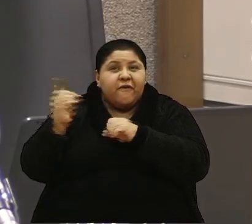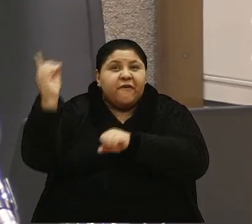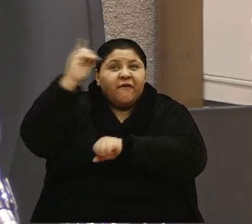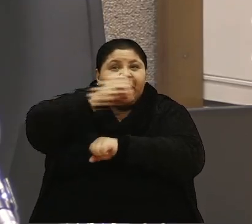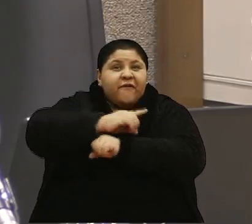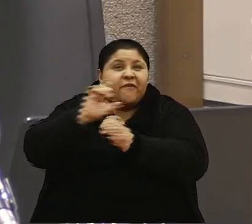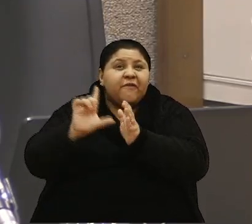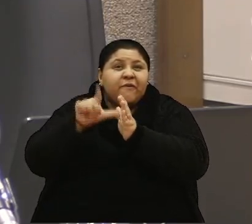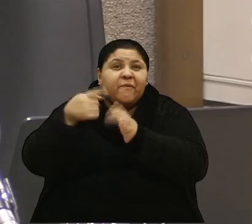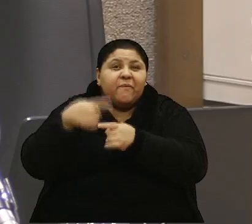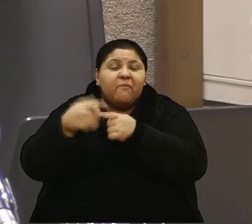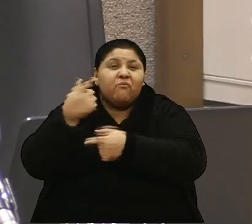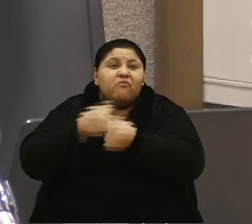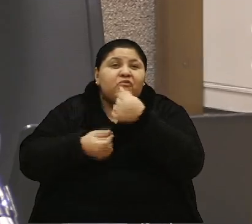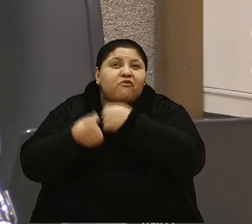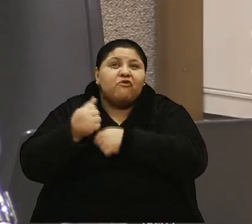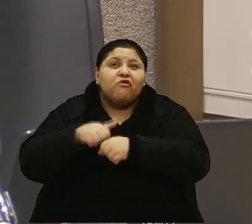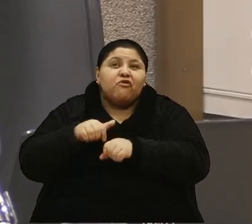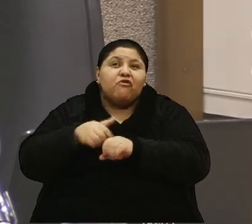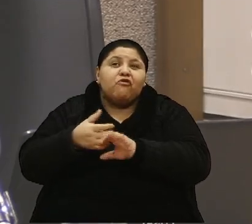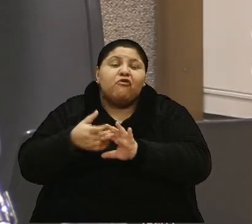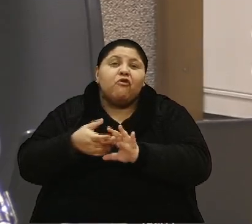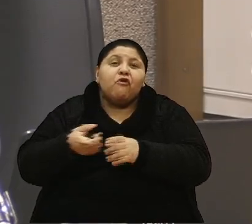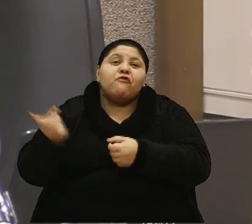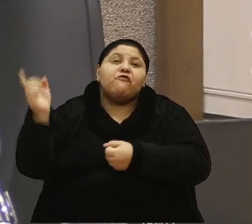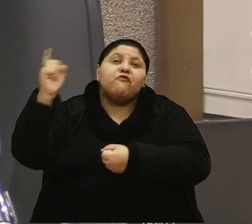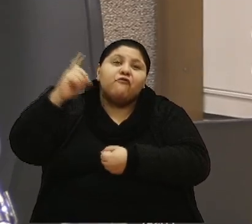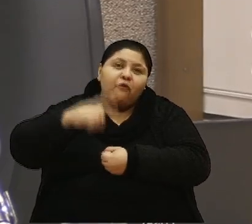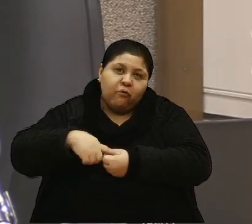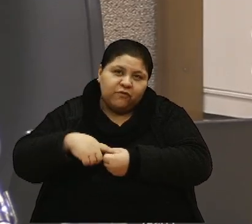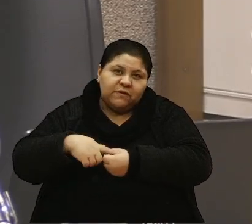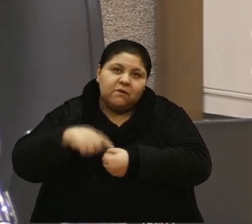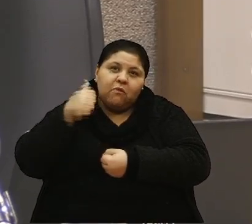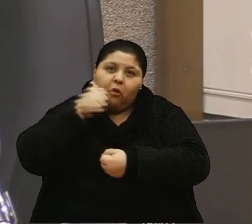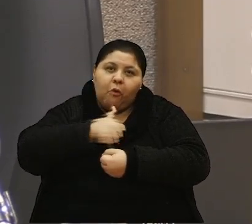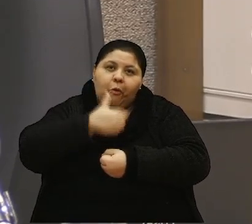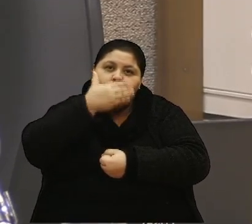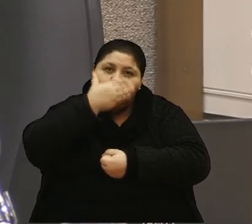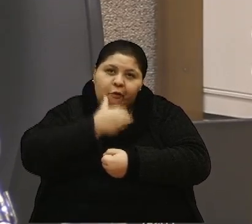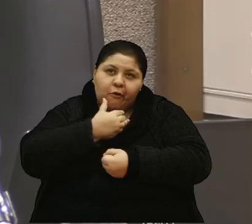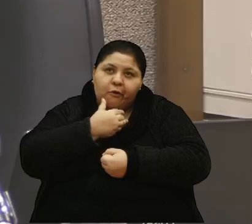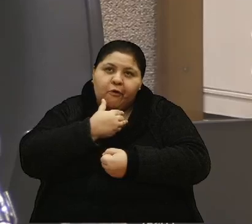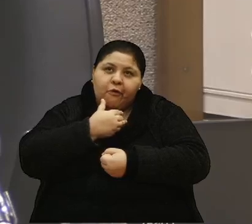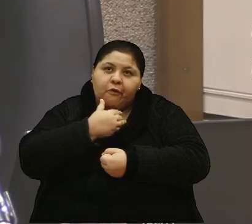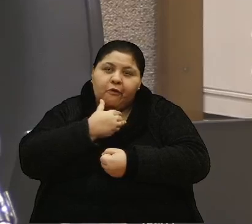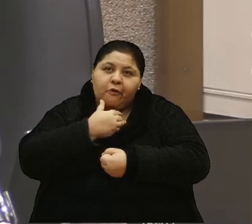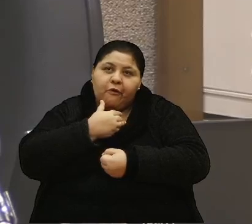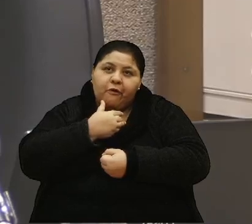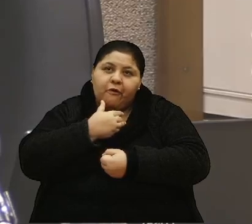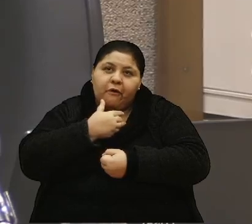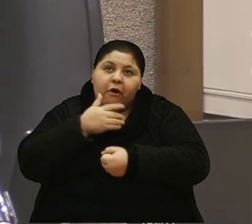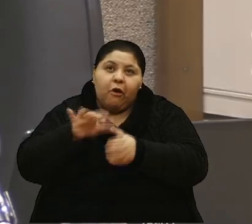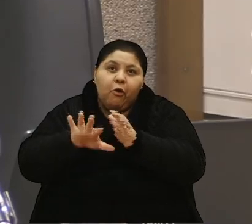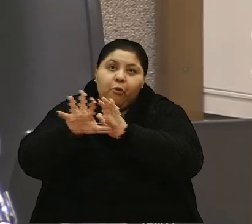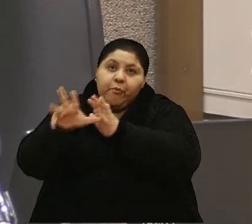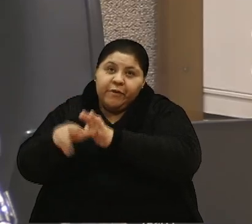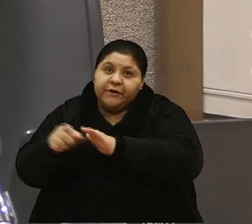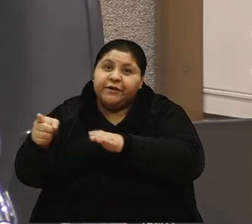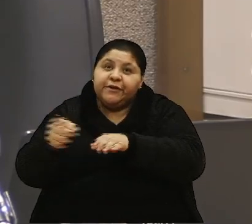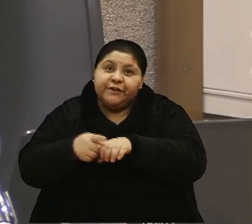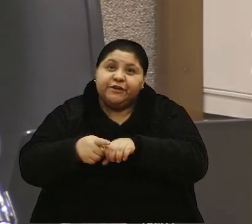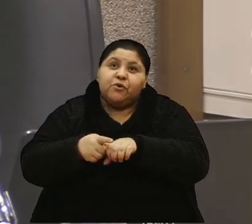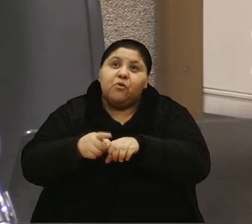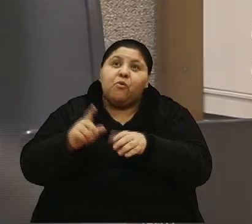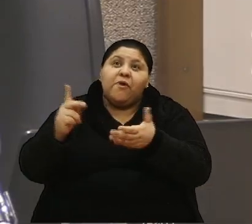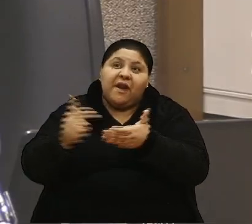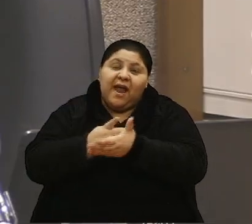uma questão econômica, o casal está junto de novo, né? E aí o bandido passa a ser o advogado, né? para ser advogado.